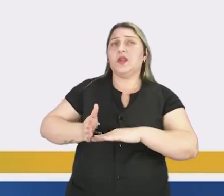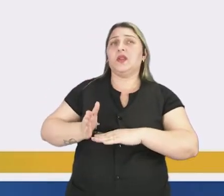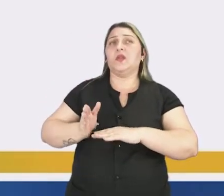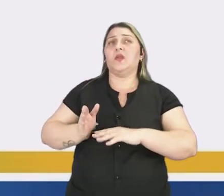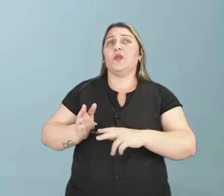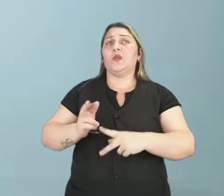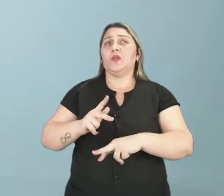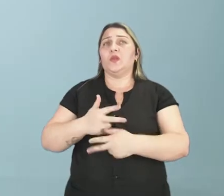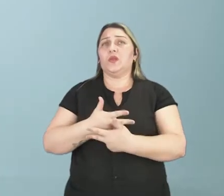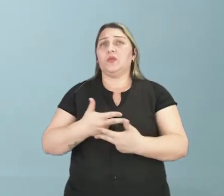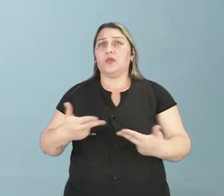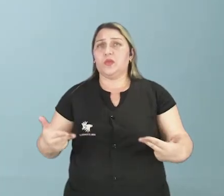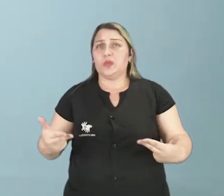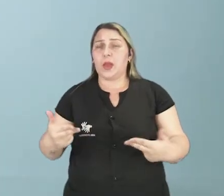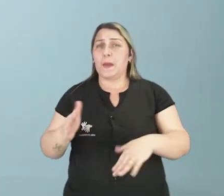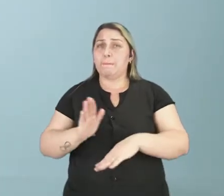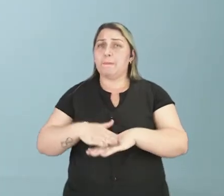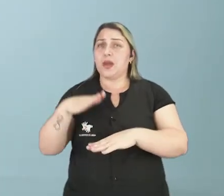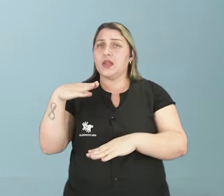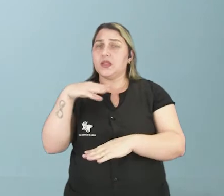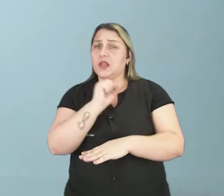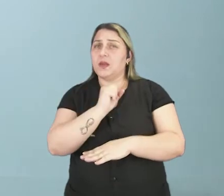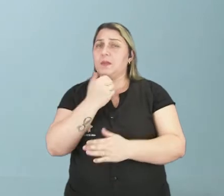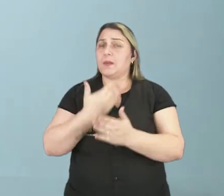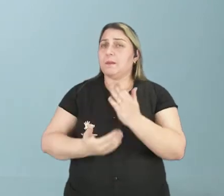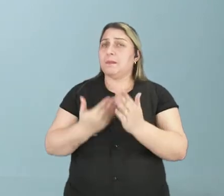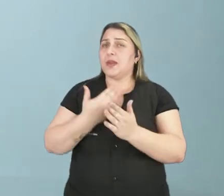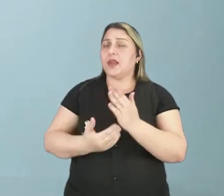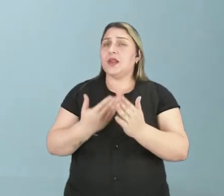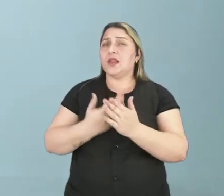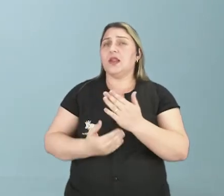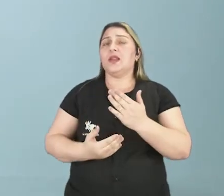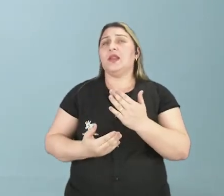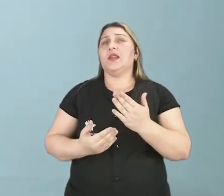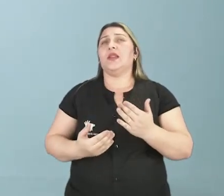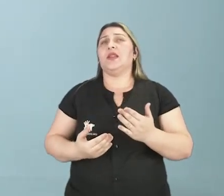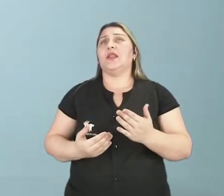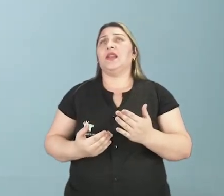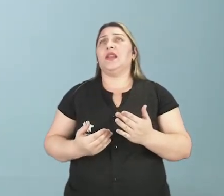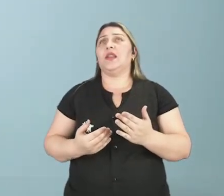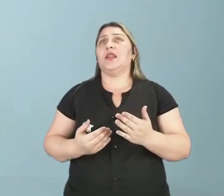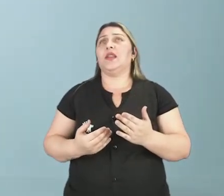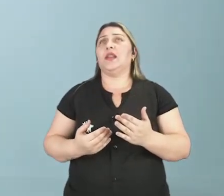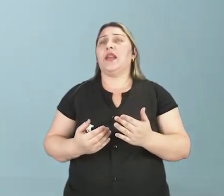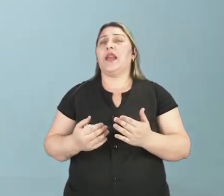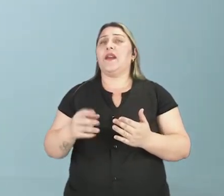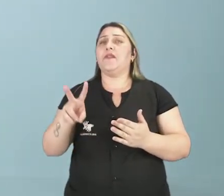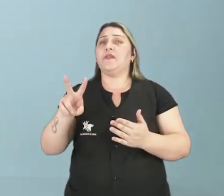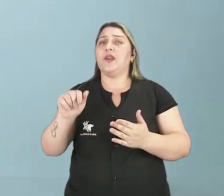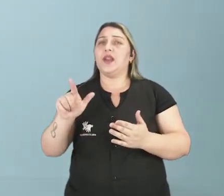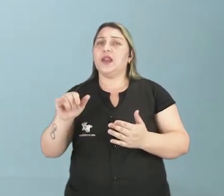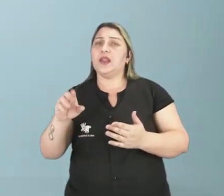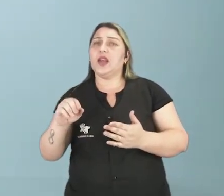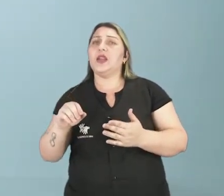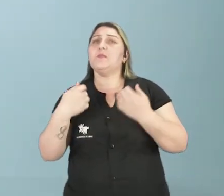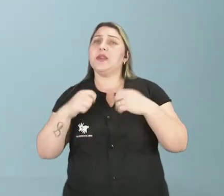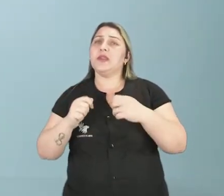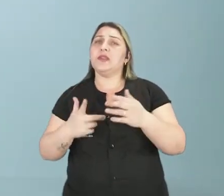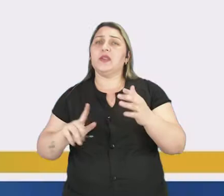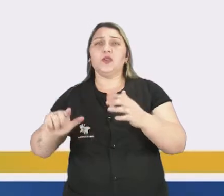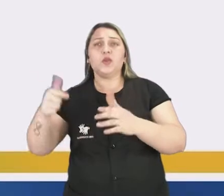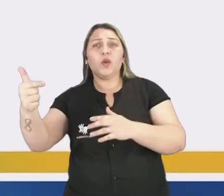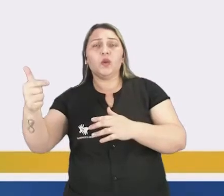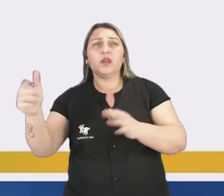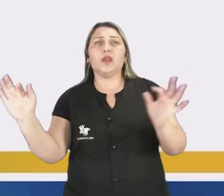são obsoletos, quanto mais rápido eles perder a durabilidade, a vitalidade, mais você vai consumir outro. Tá? É a